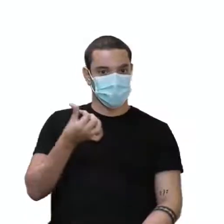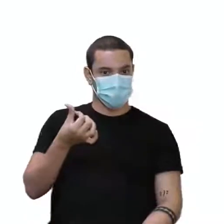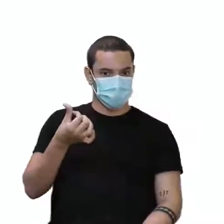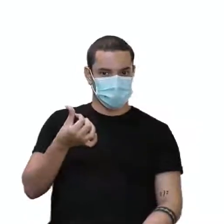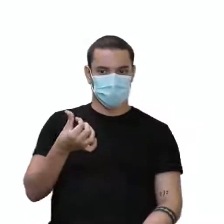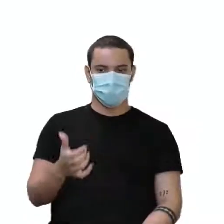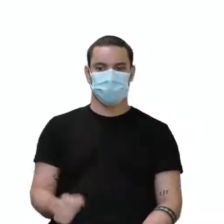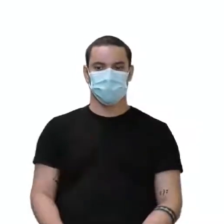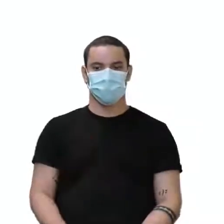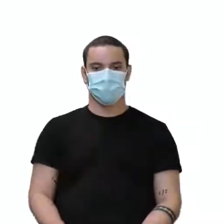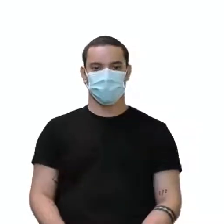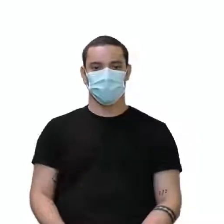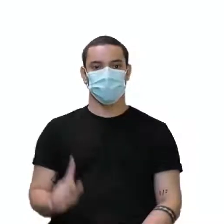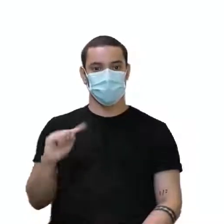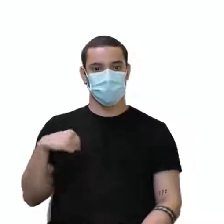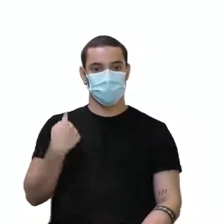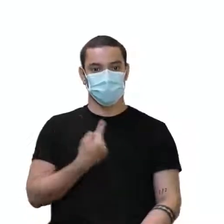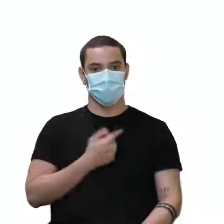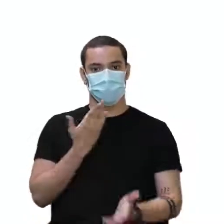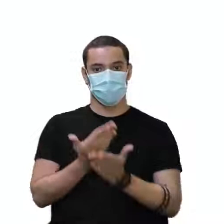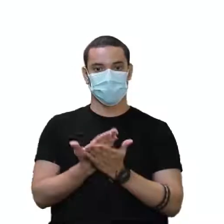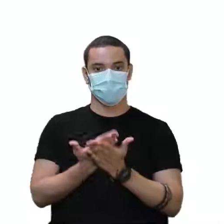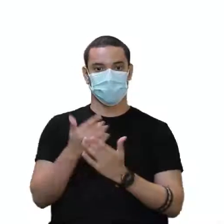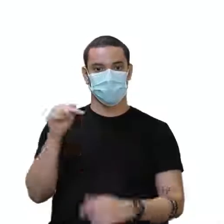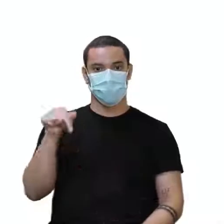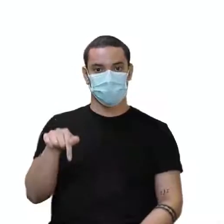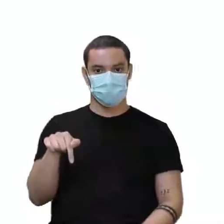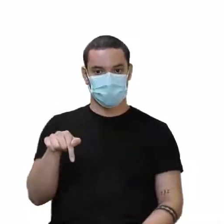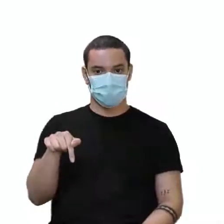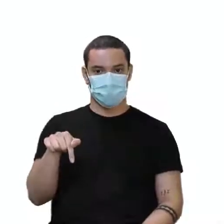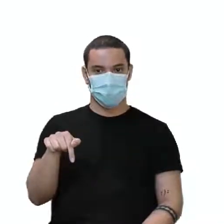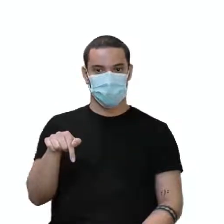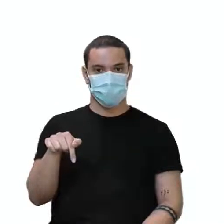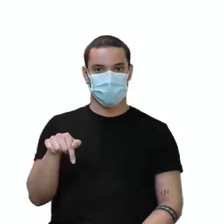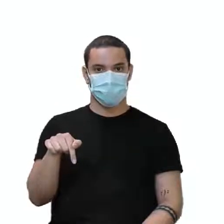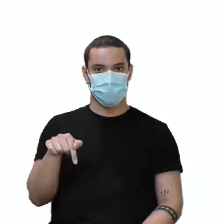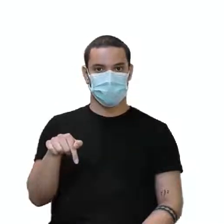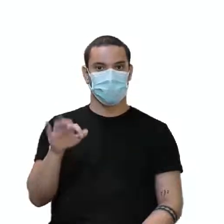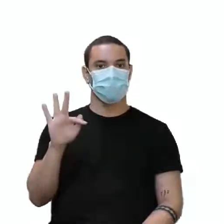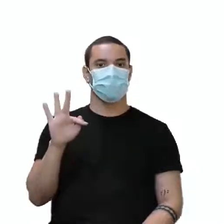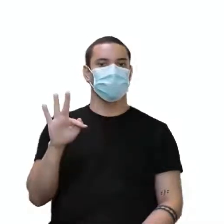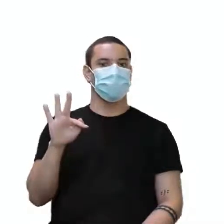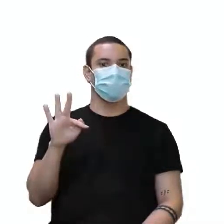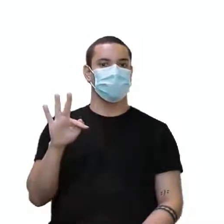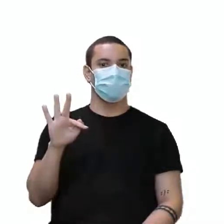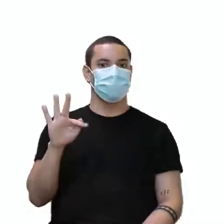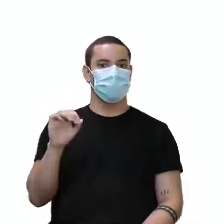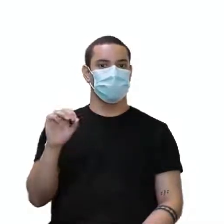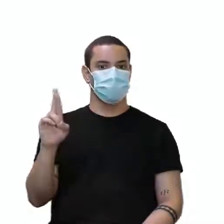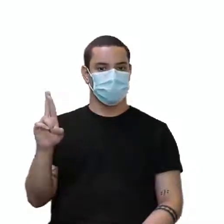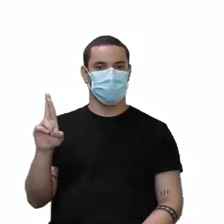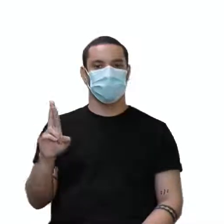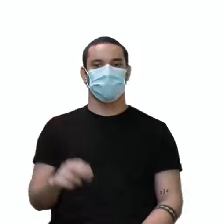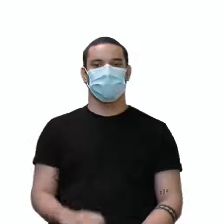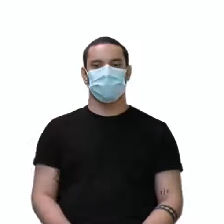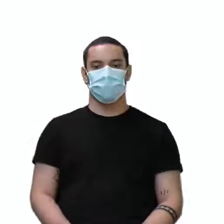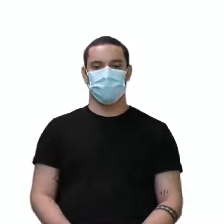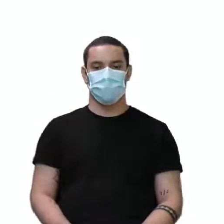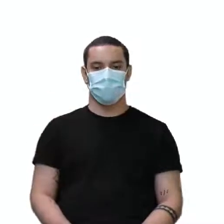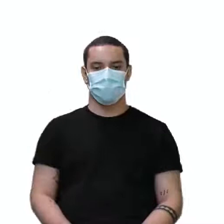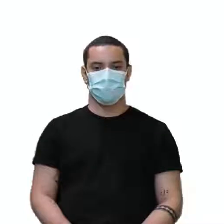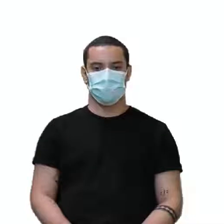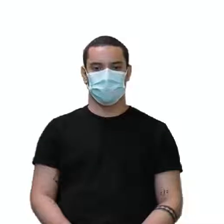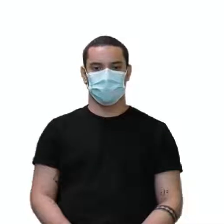Nós estudamos aqui há um ano ou desde um ano? For